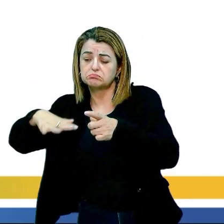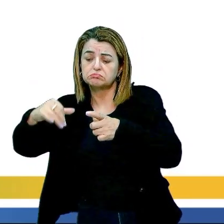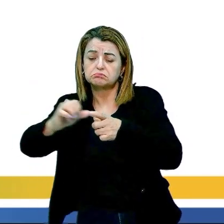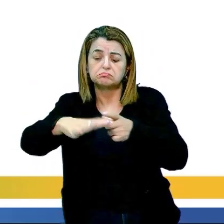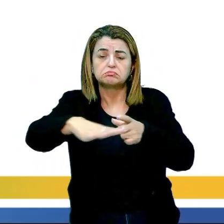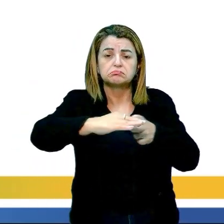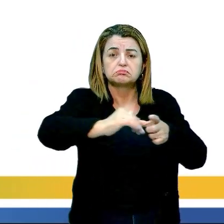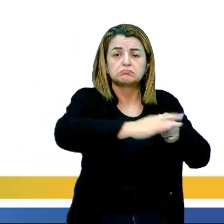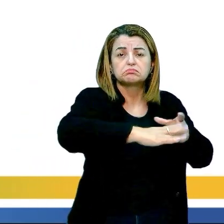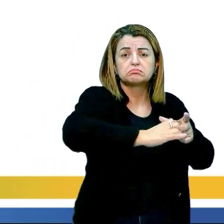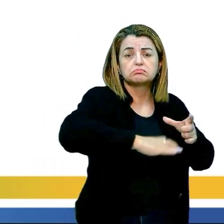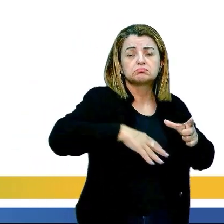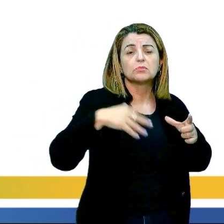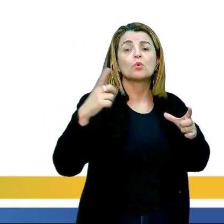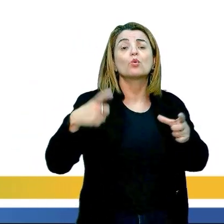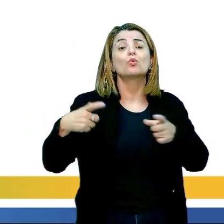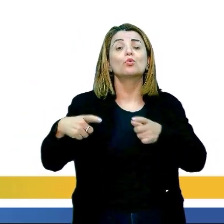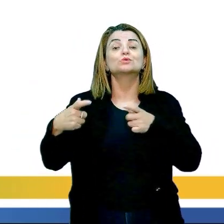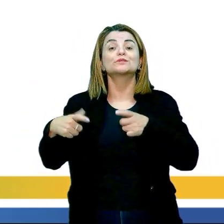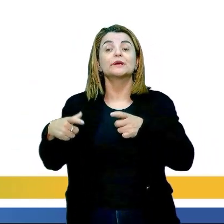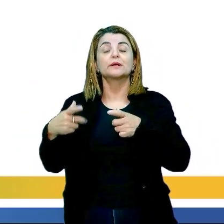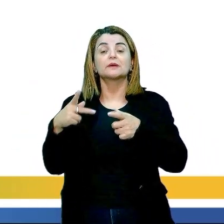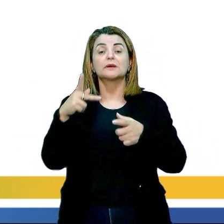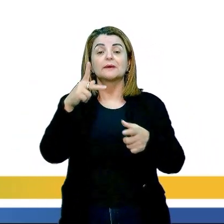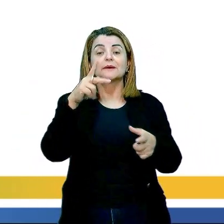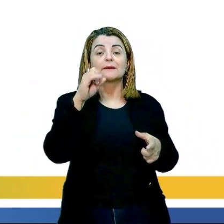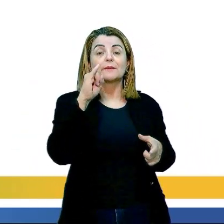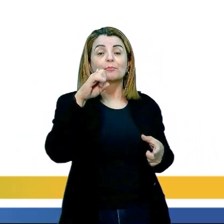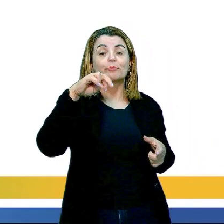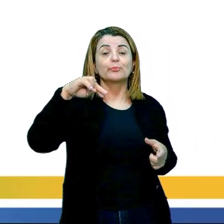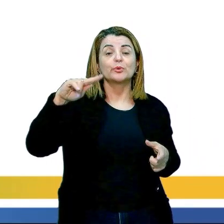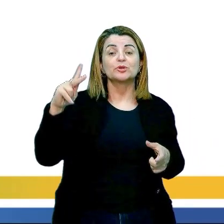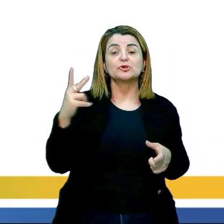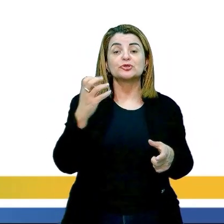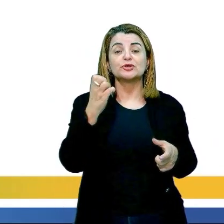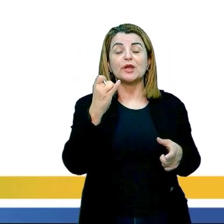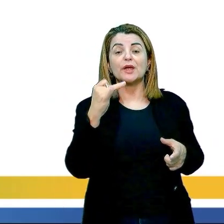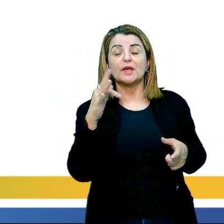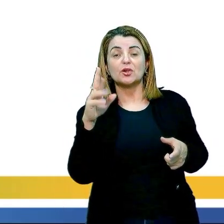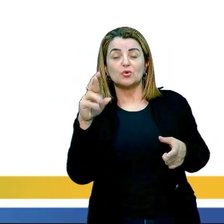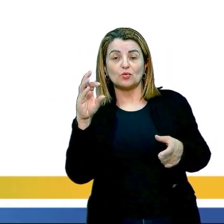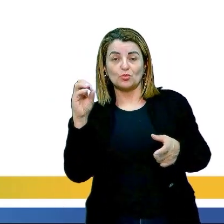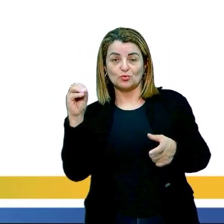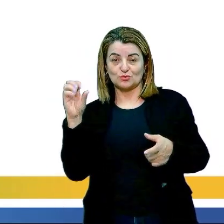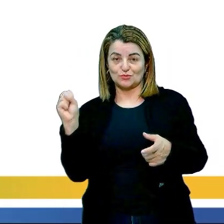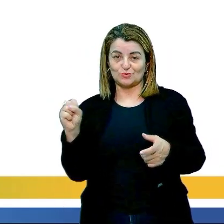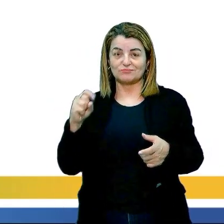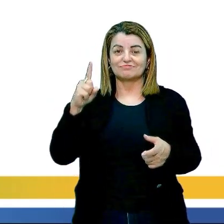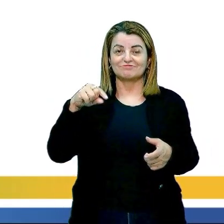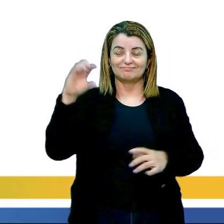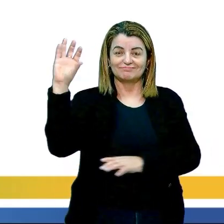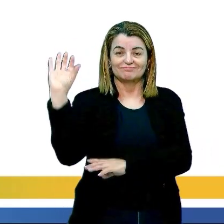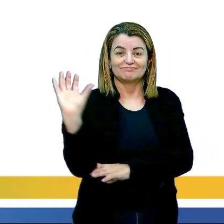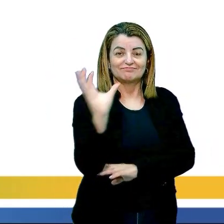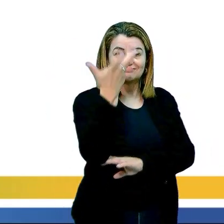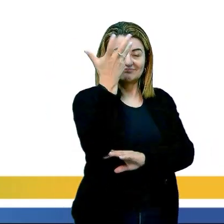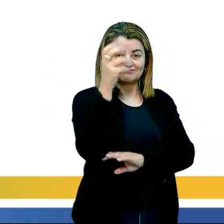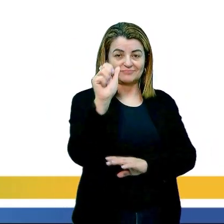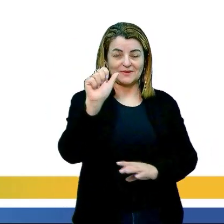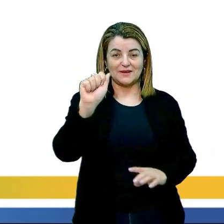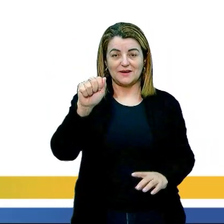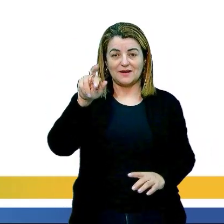biomas brasileiros? Tem pinheiros na Mata de Araucárias, que eu não citei para vocês de